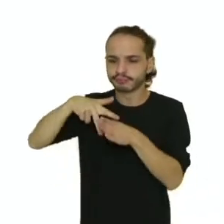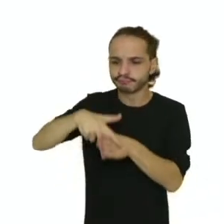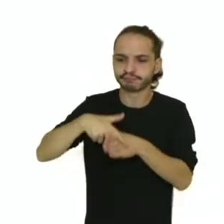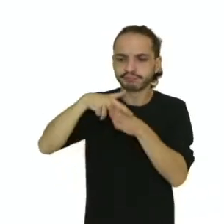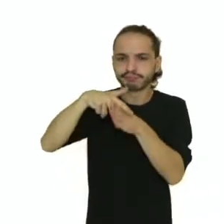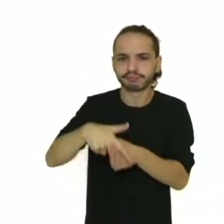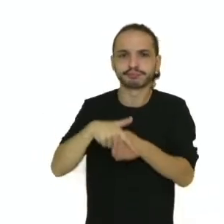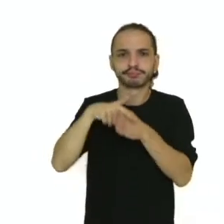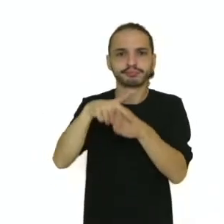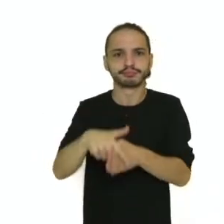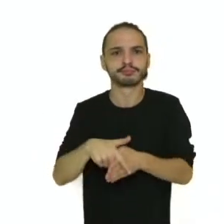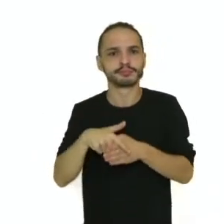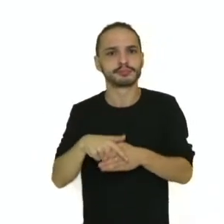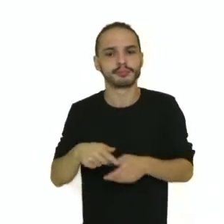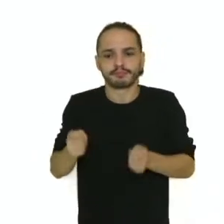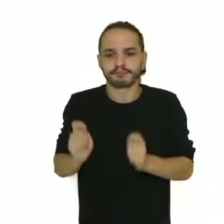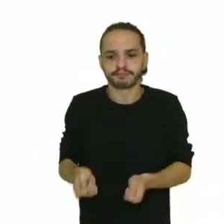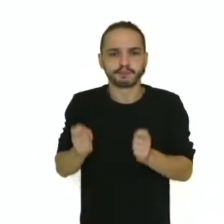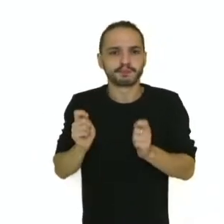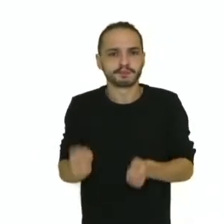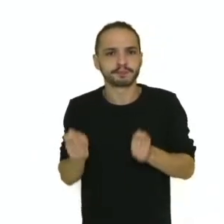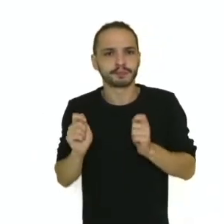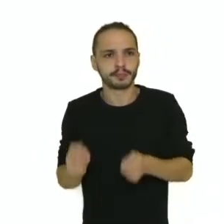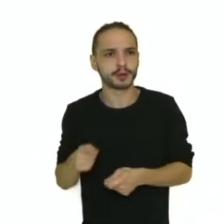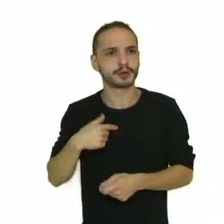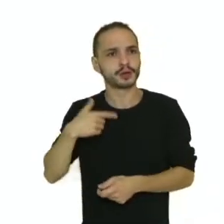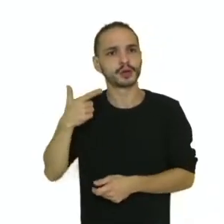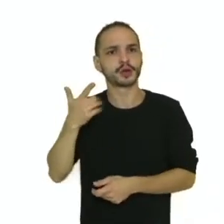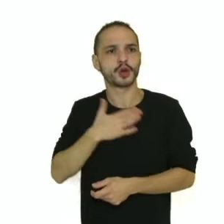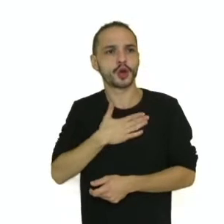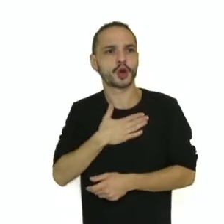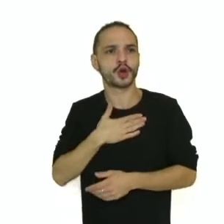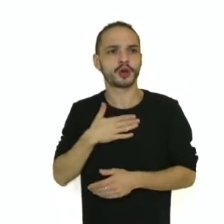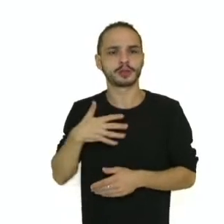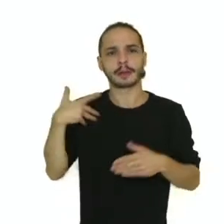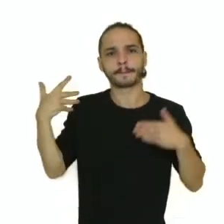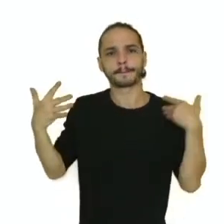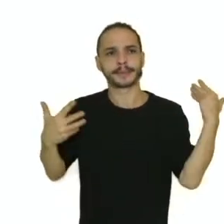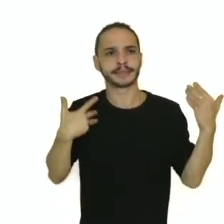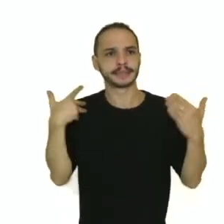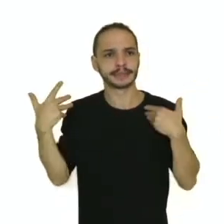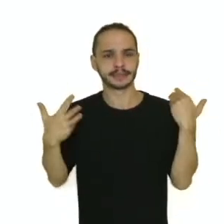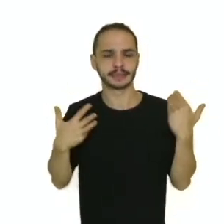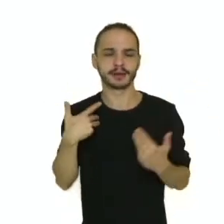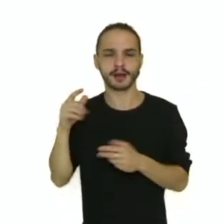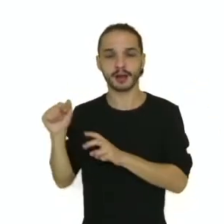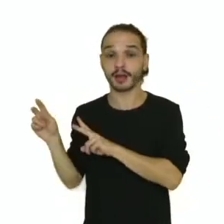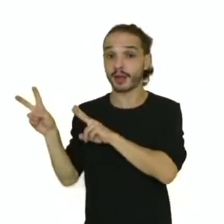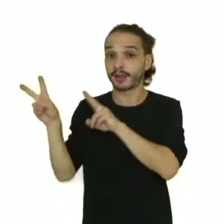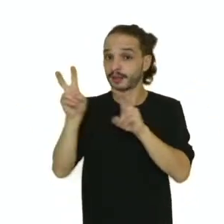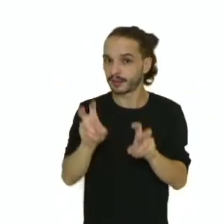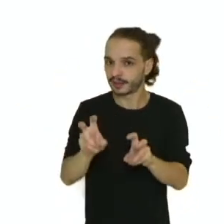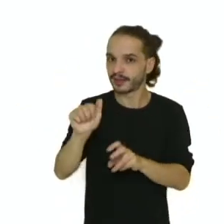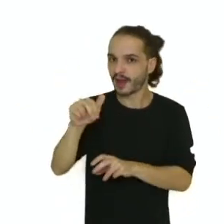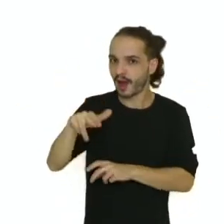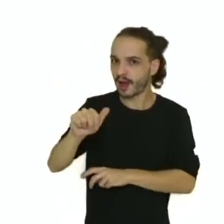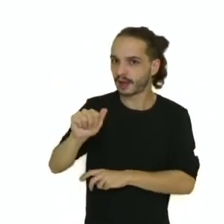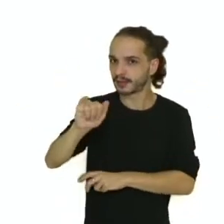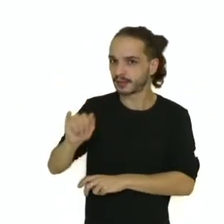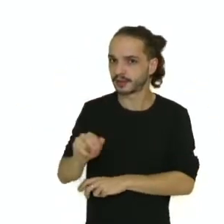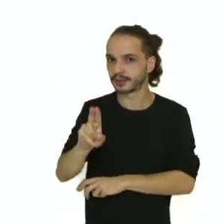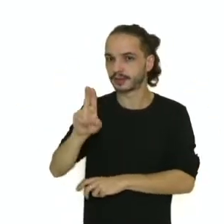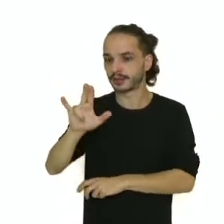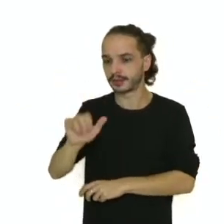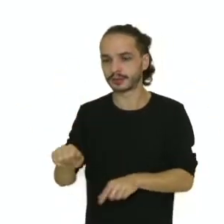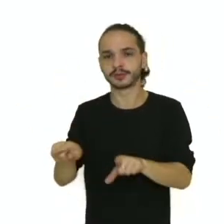básico, que é uma voltinha, diz Ana Júlia, né? Então, mais uma vez, temos a citação da fala da Ana Júlia e da dona